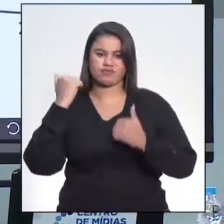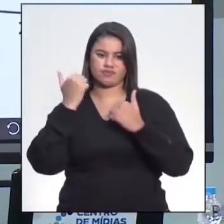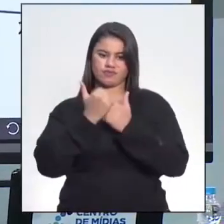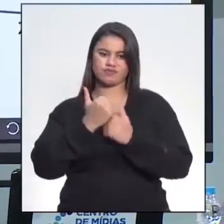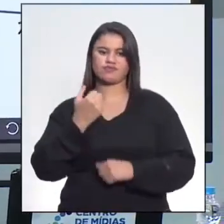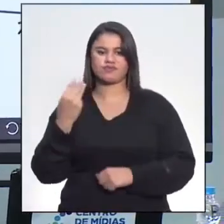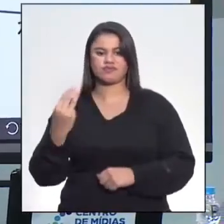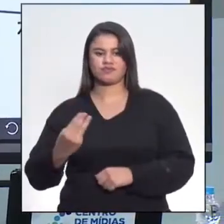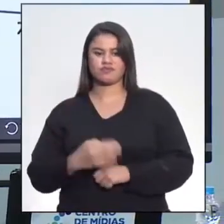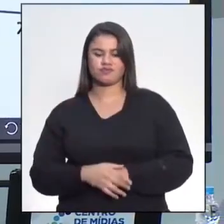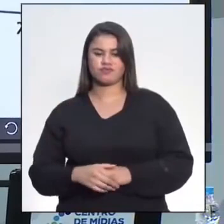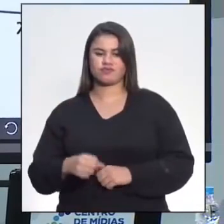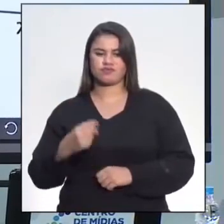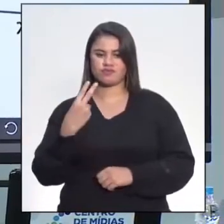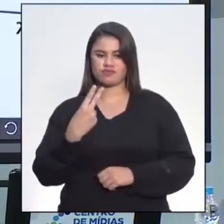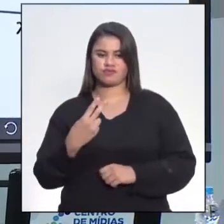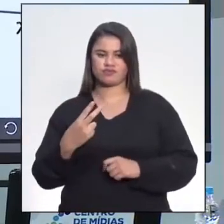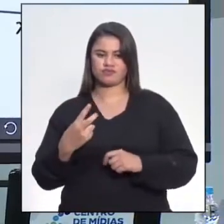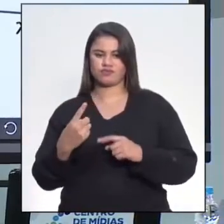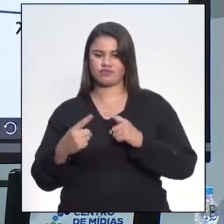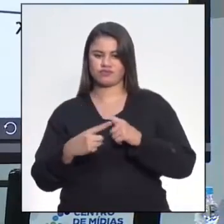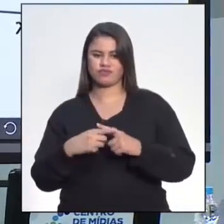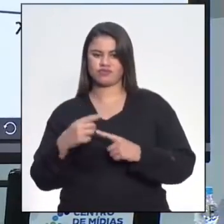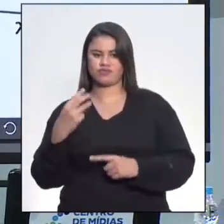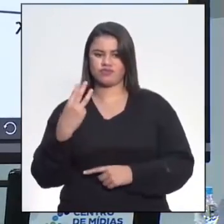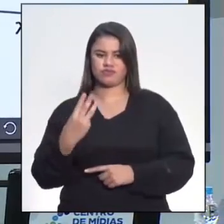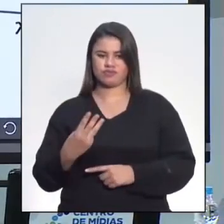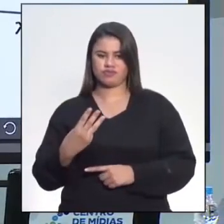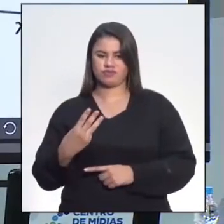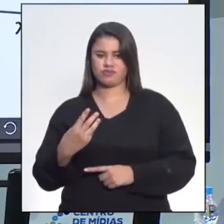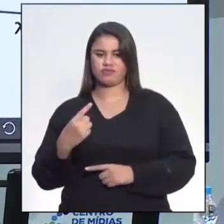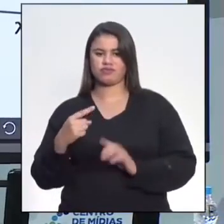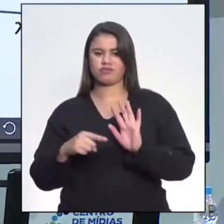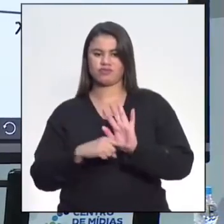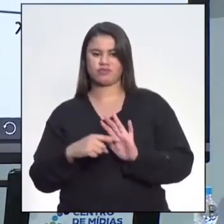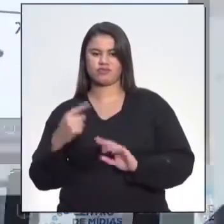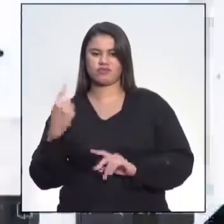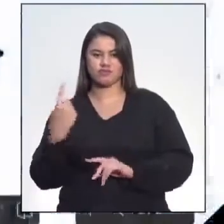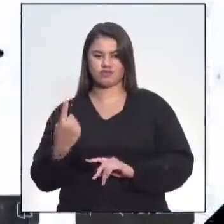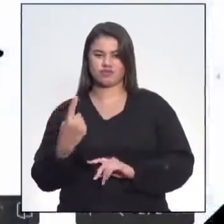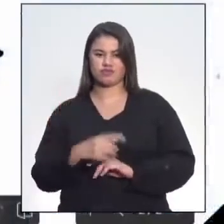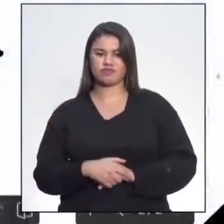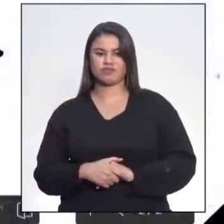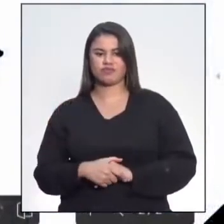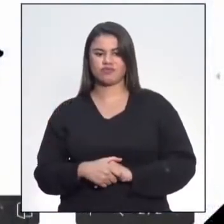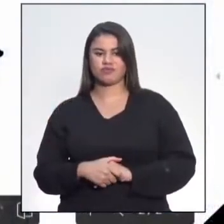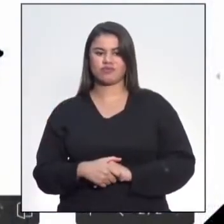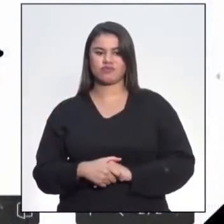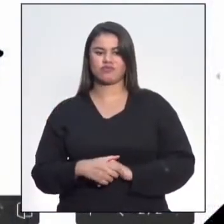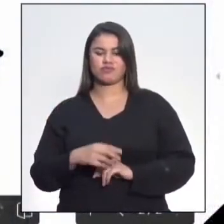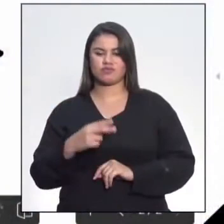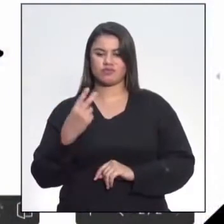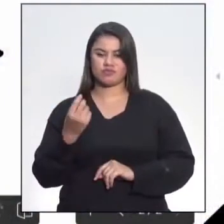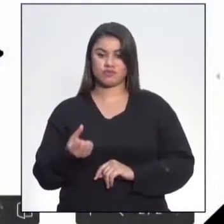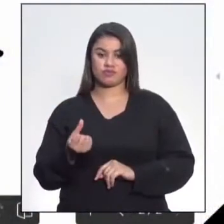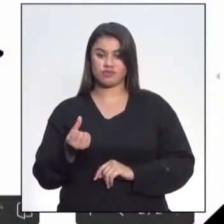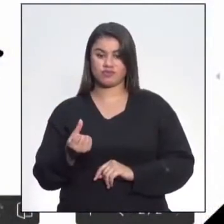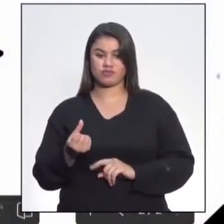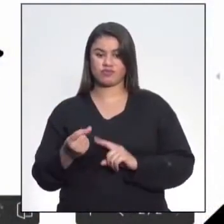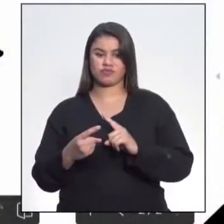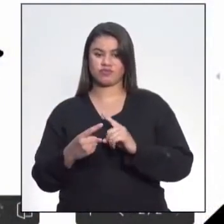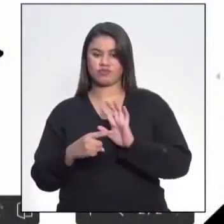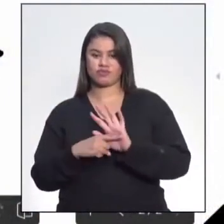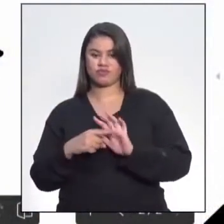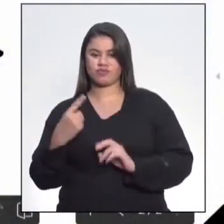3 sai. 2 vezes 3 menos 1. Olha, professora, 2 vezes 3 é 6.